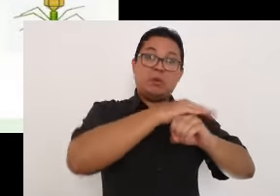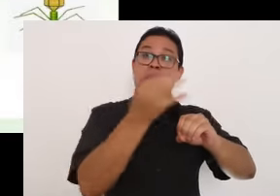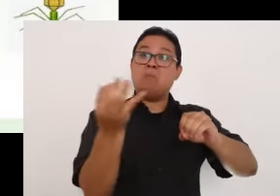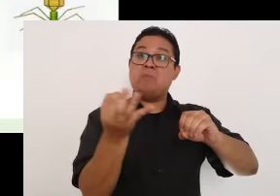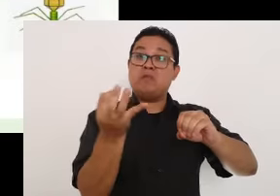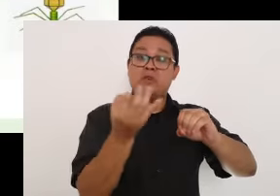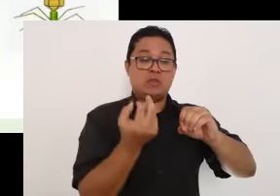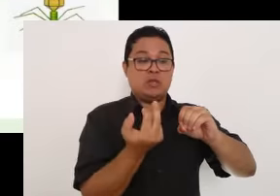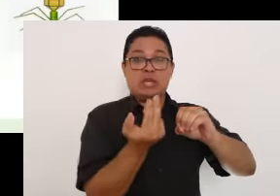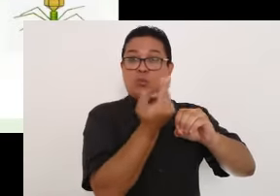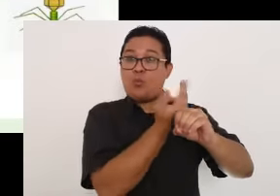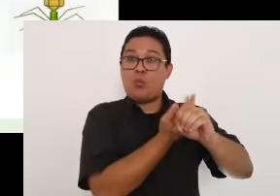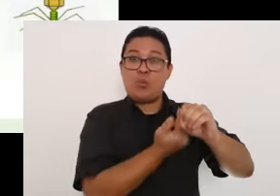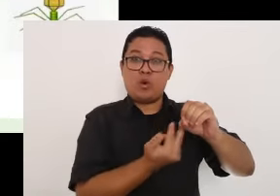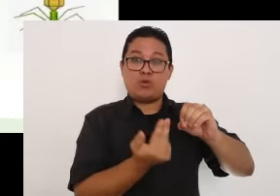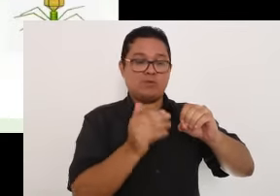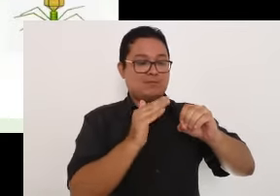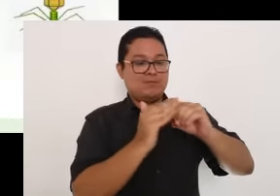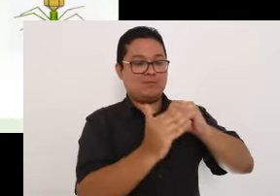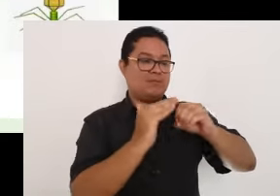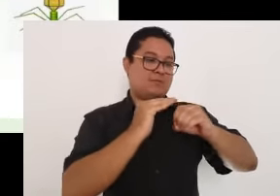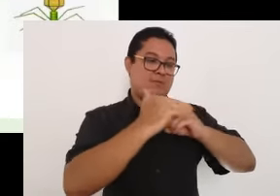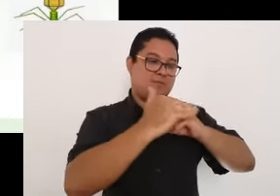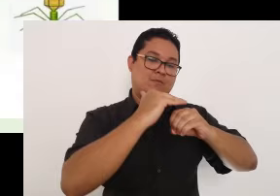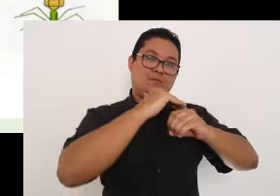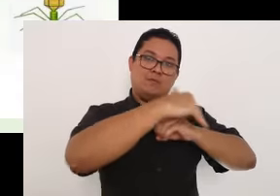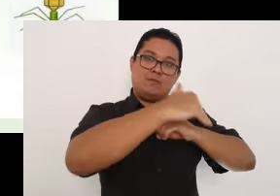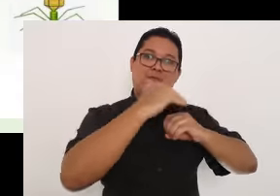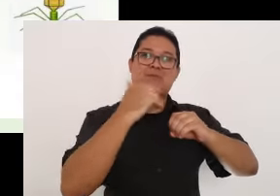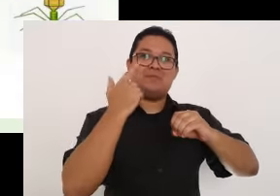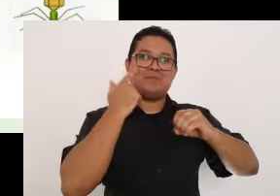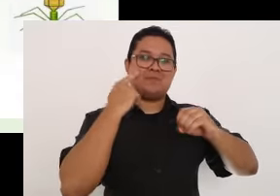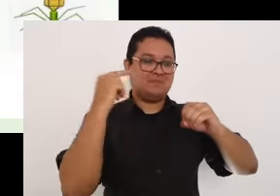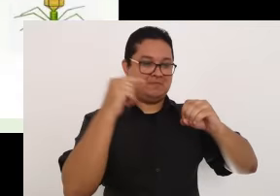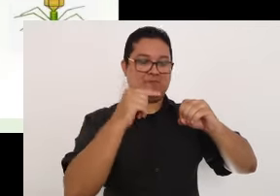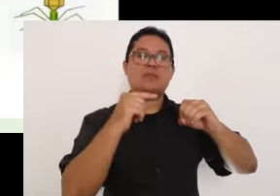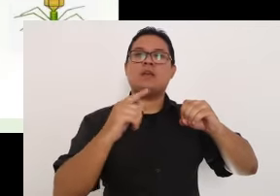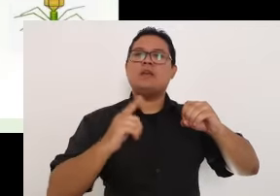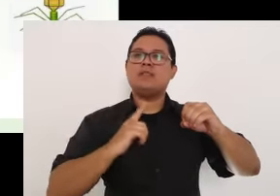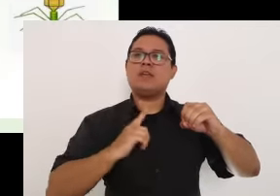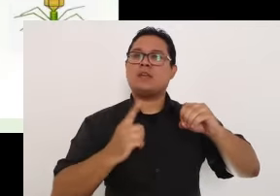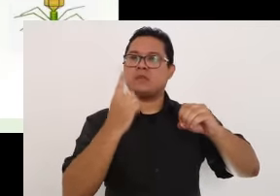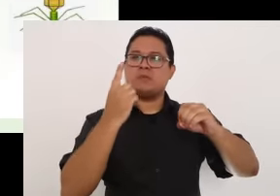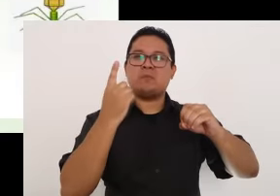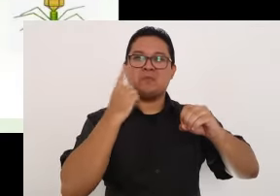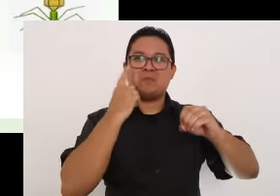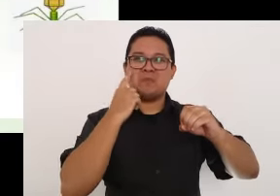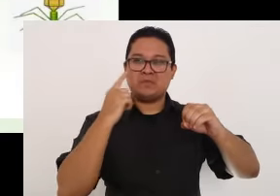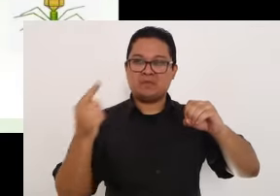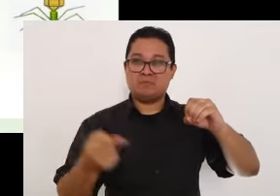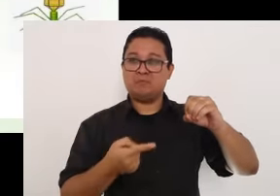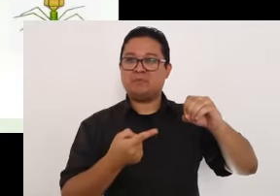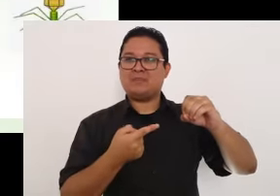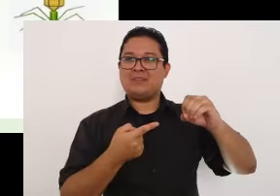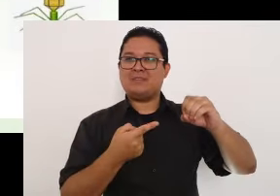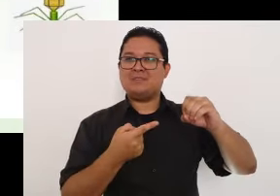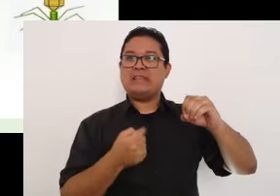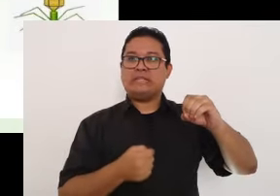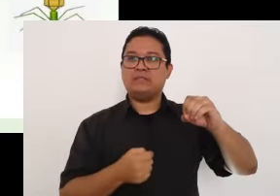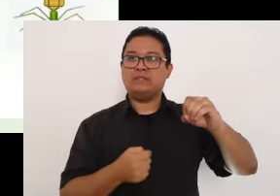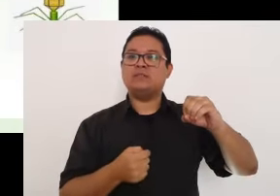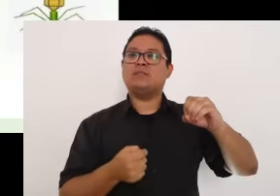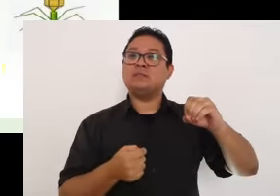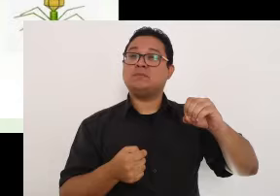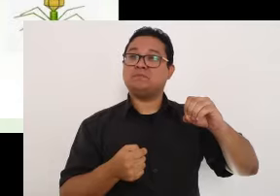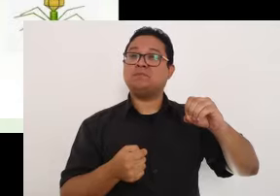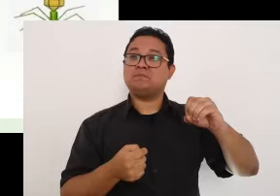o causador do mosaico do fungo, foi um dos primeiros vírus a ser efetivamente estudado. Ele é todo